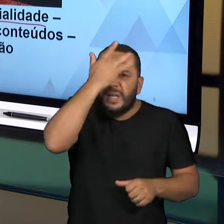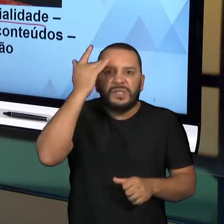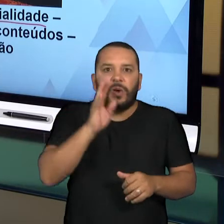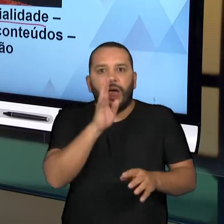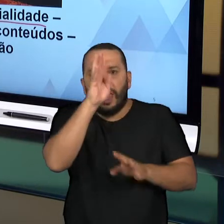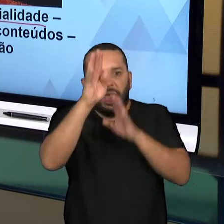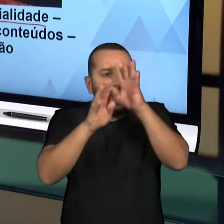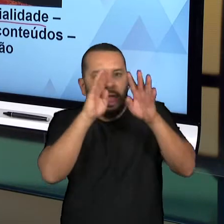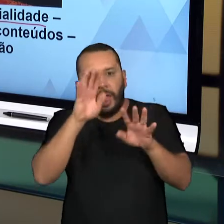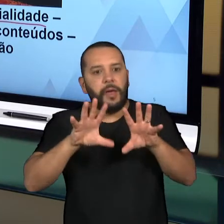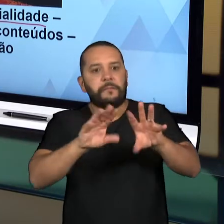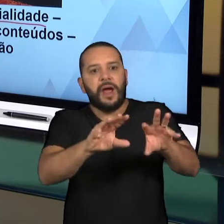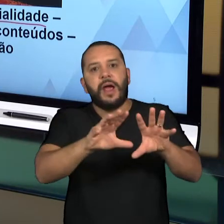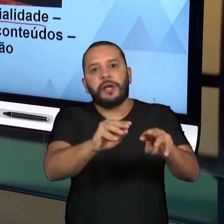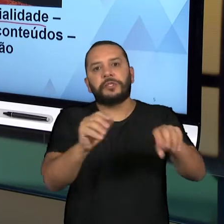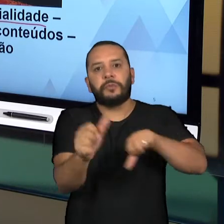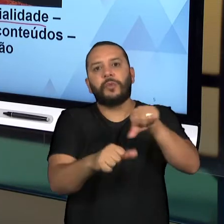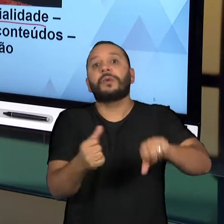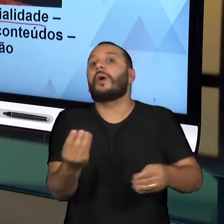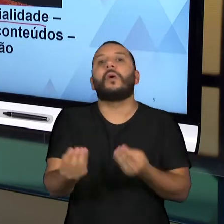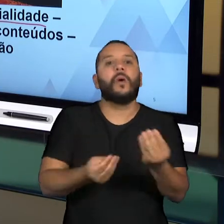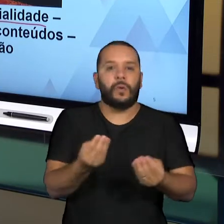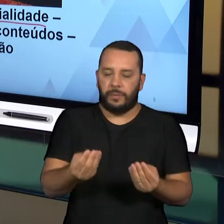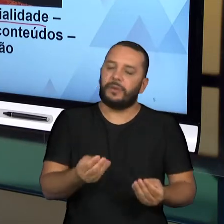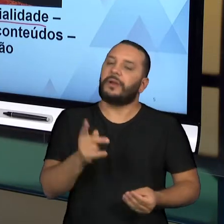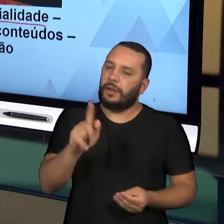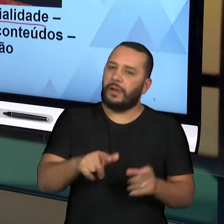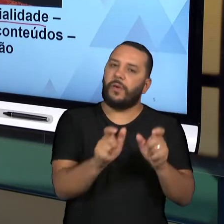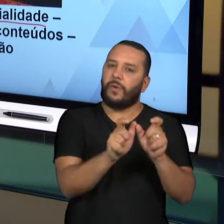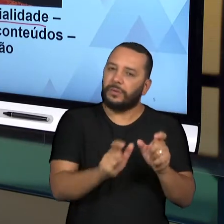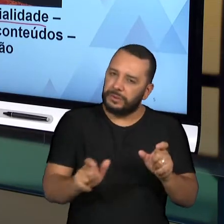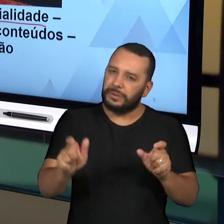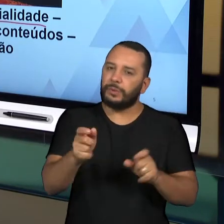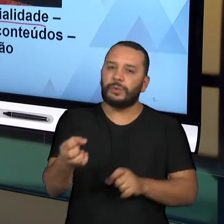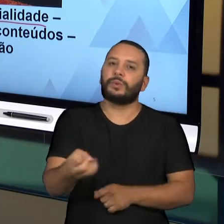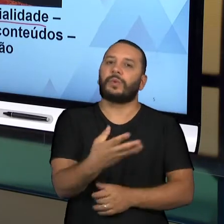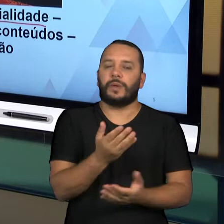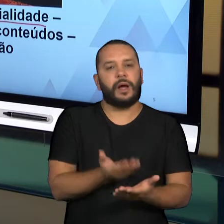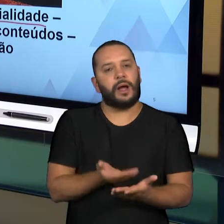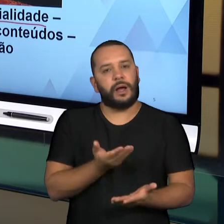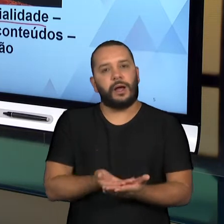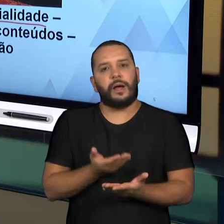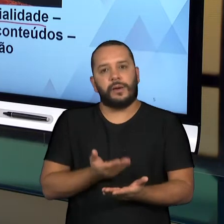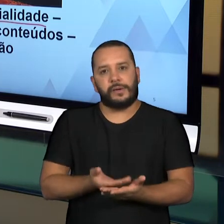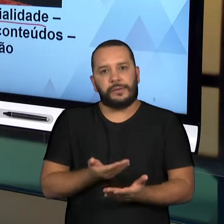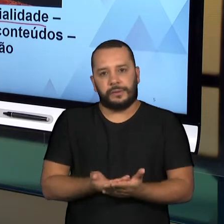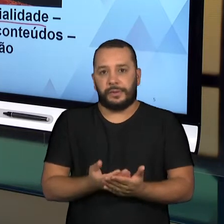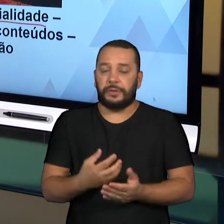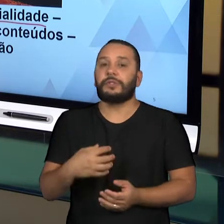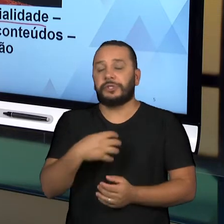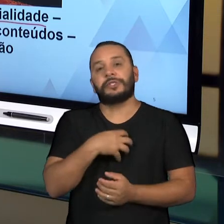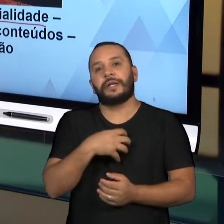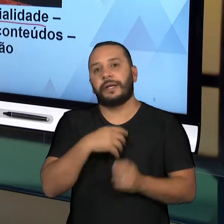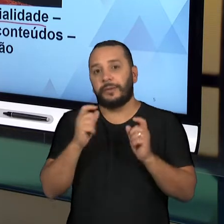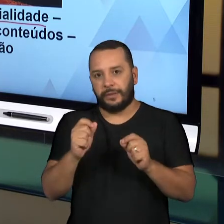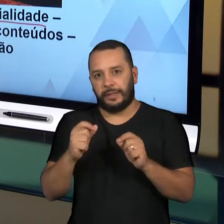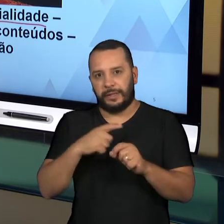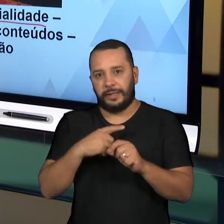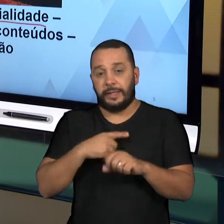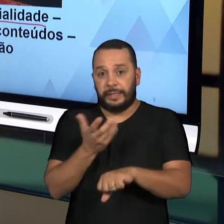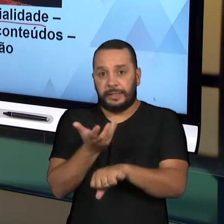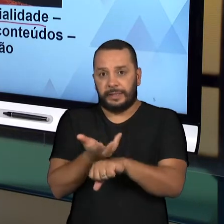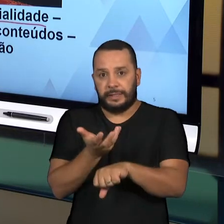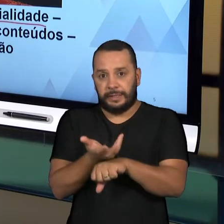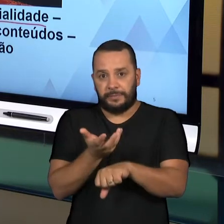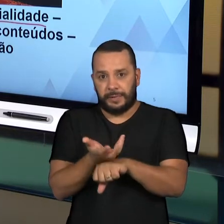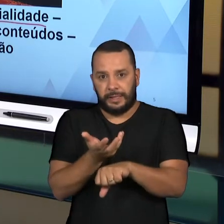eu vou trazendo novos conceitos para a aula até mesmo de um e interdisciplinar e